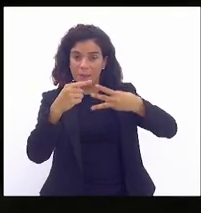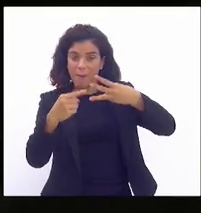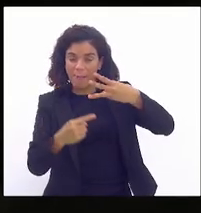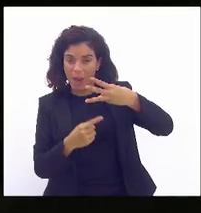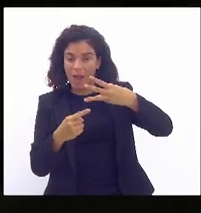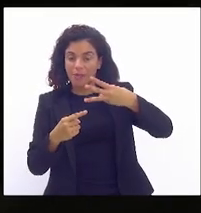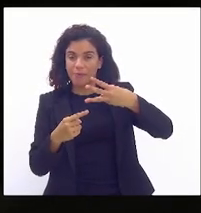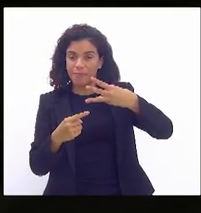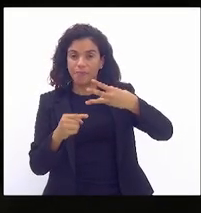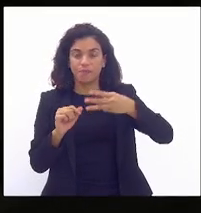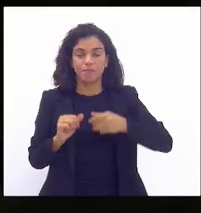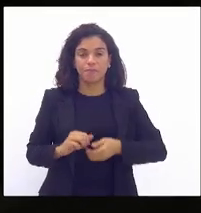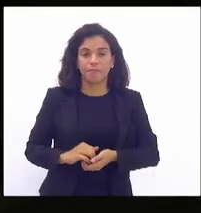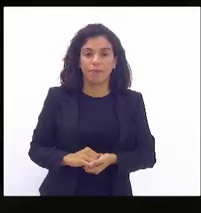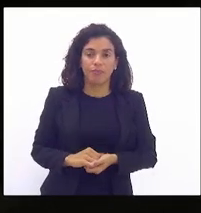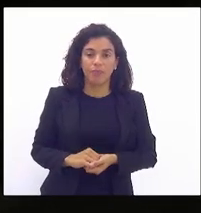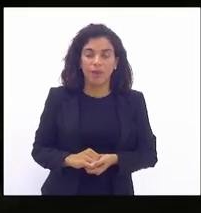final.